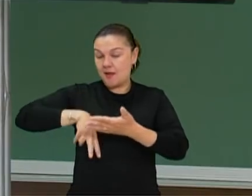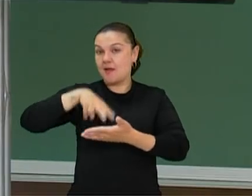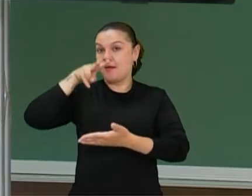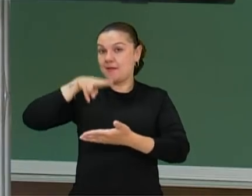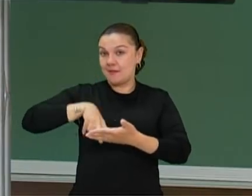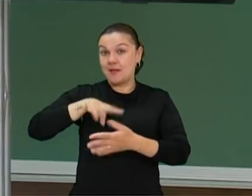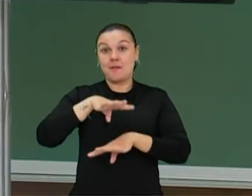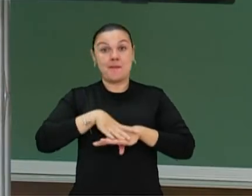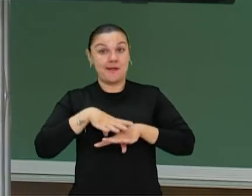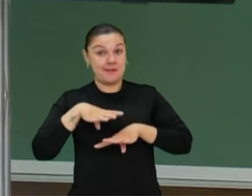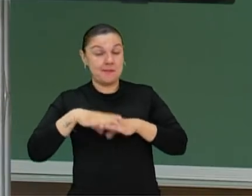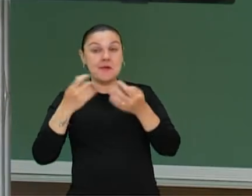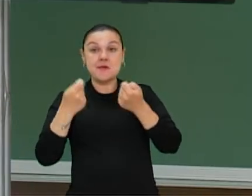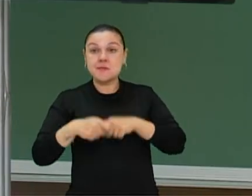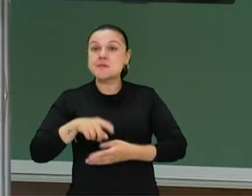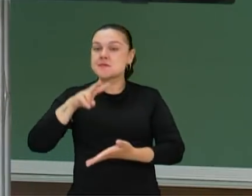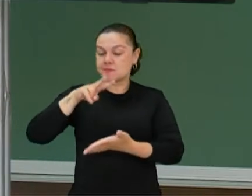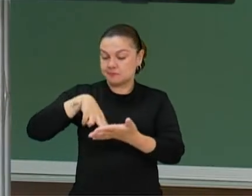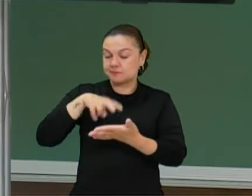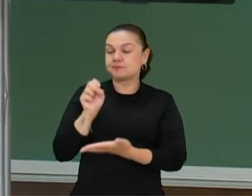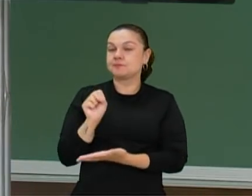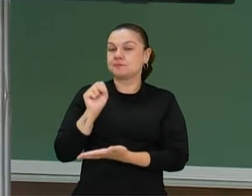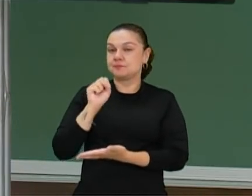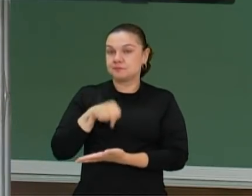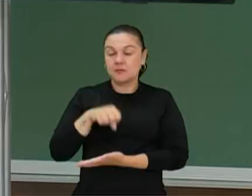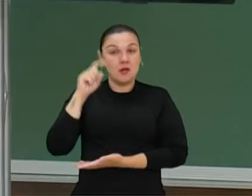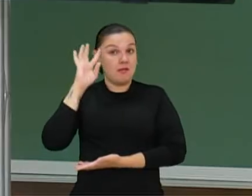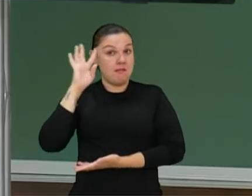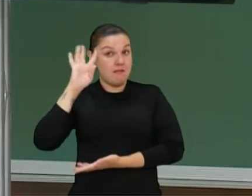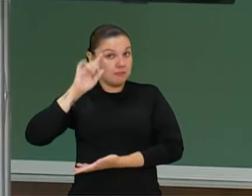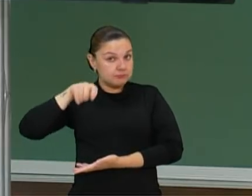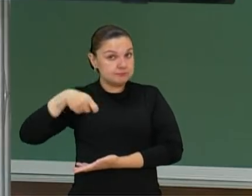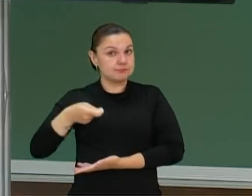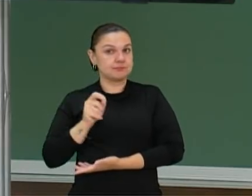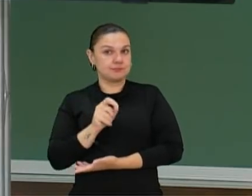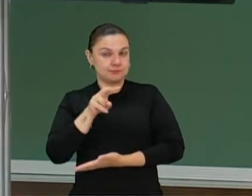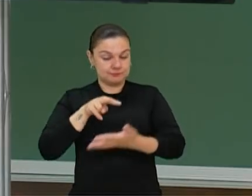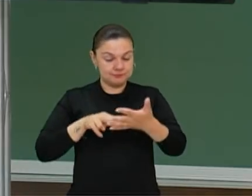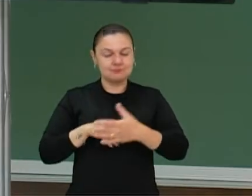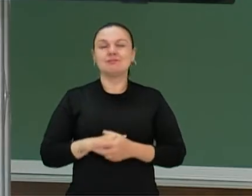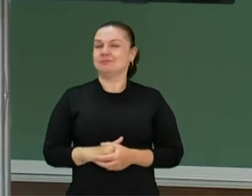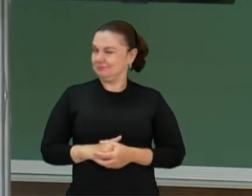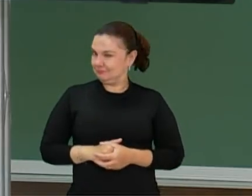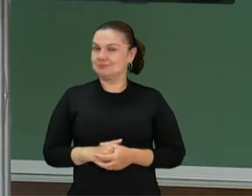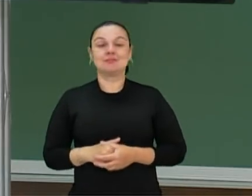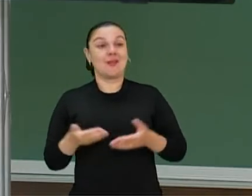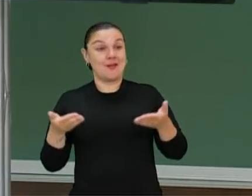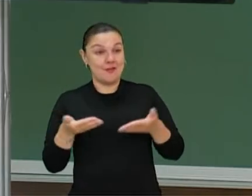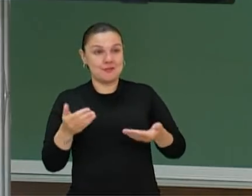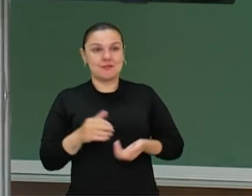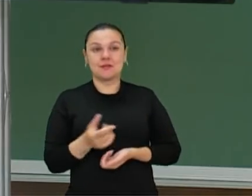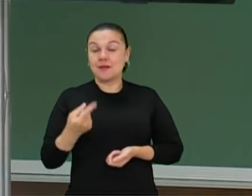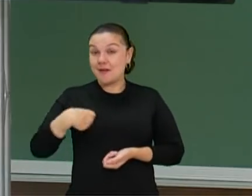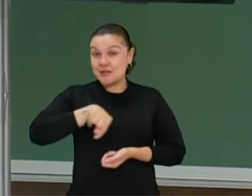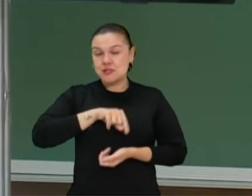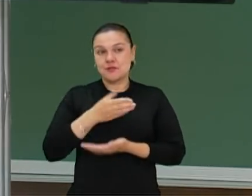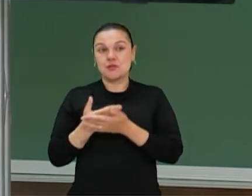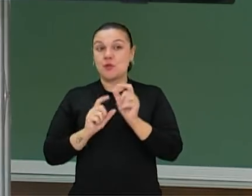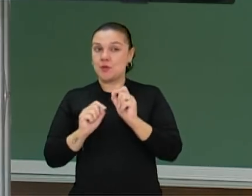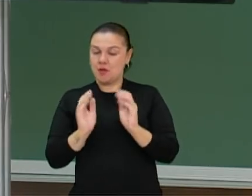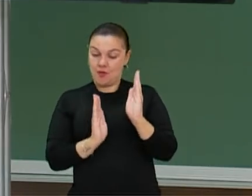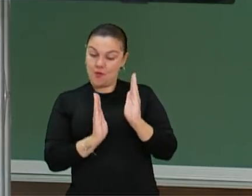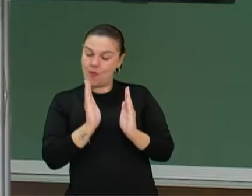Leitura, a matemática tem que ler sim e refletir sobre essa leitura. Legal? E hoje nós vamos estudar uma outra